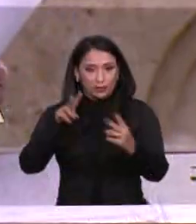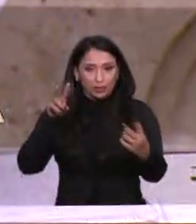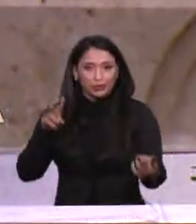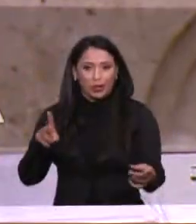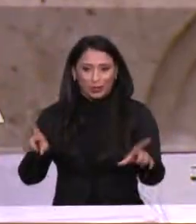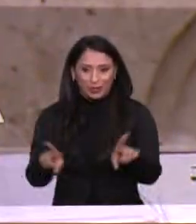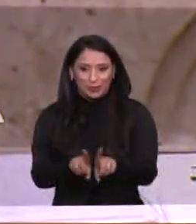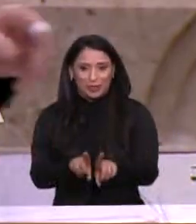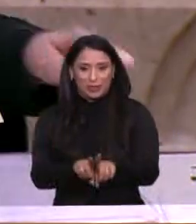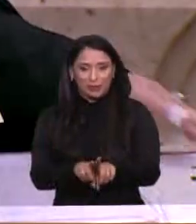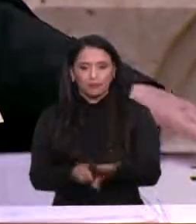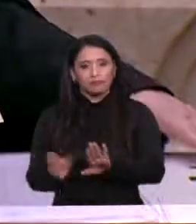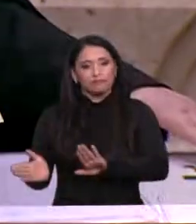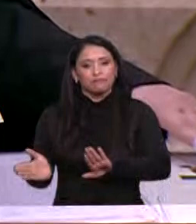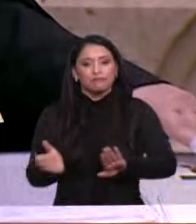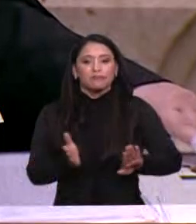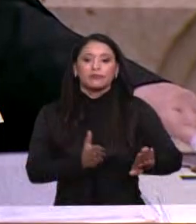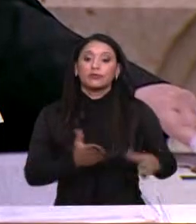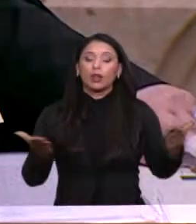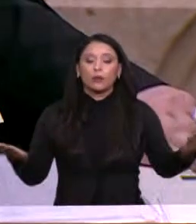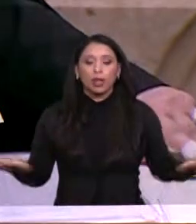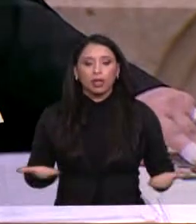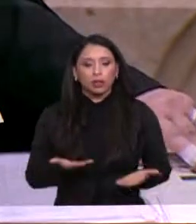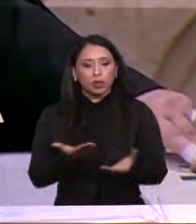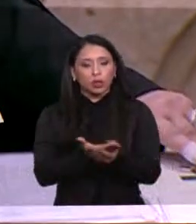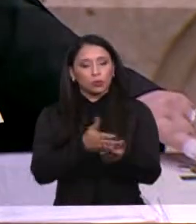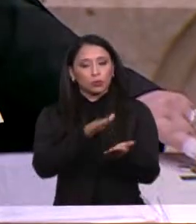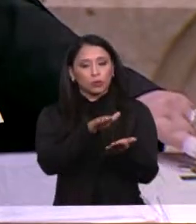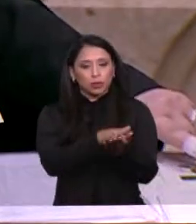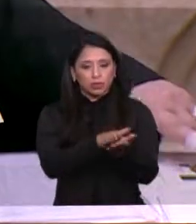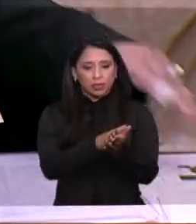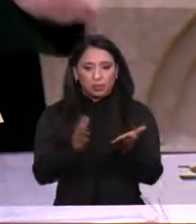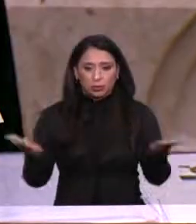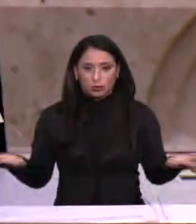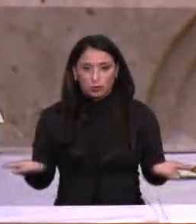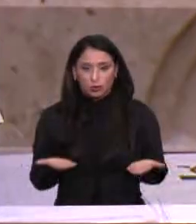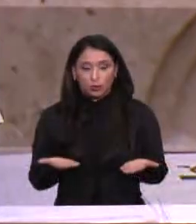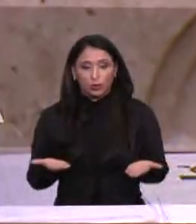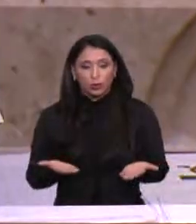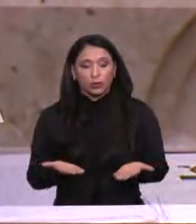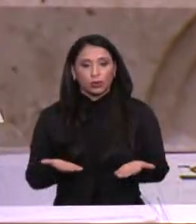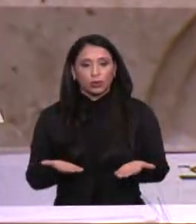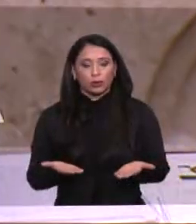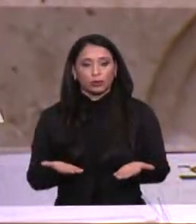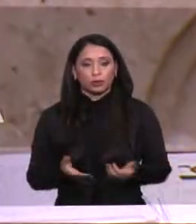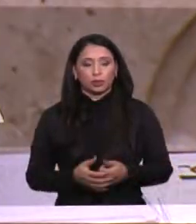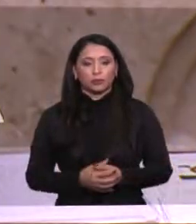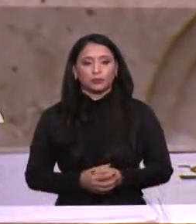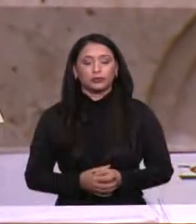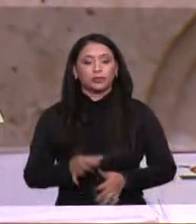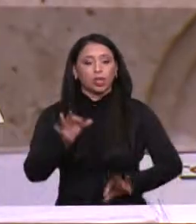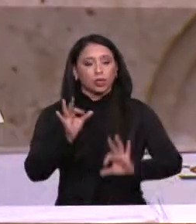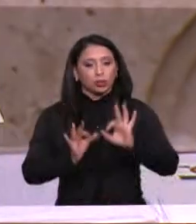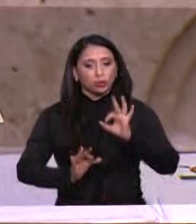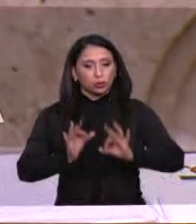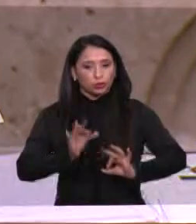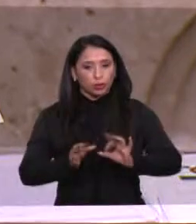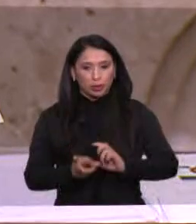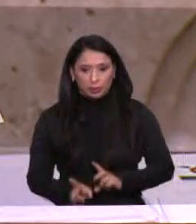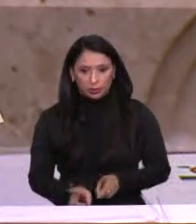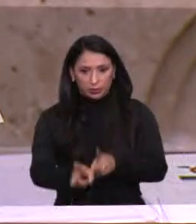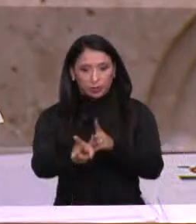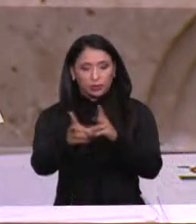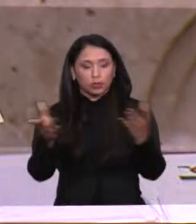Agora Sim chegamos aos nossos processos e eu apregoo para a continuidade